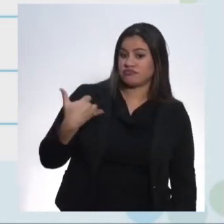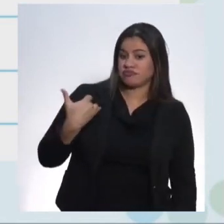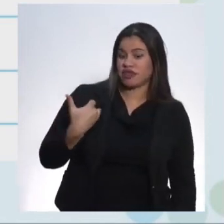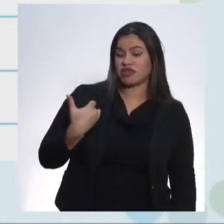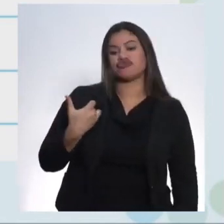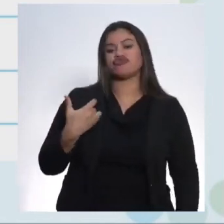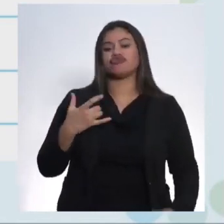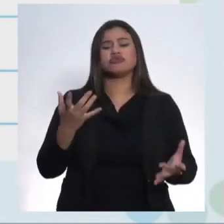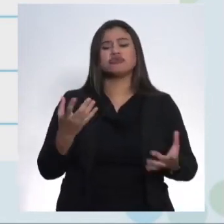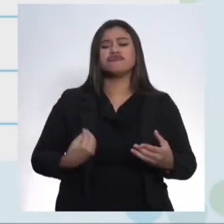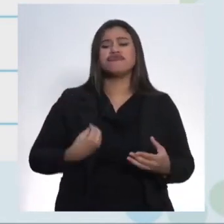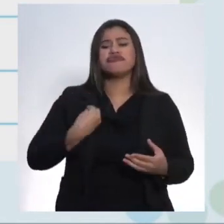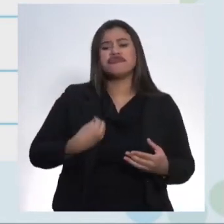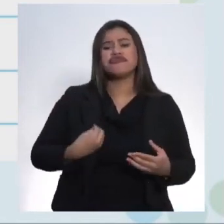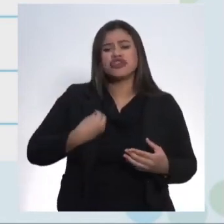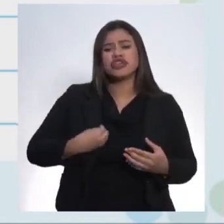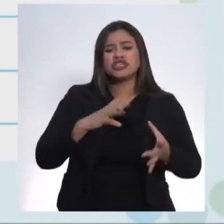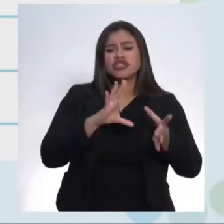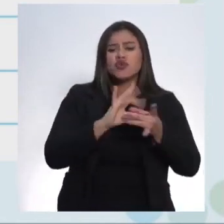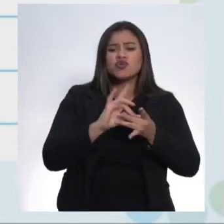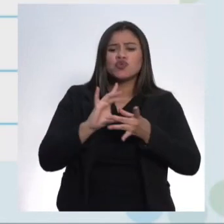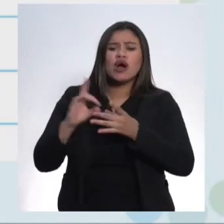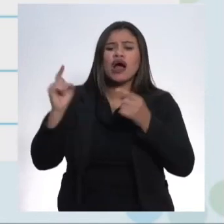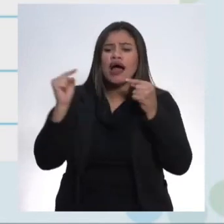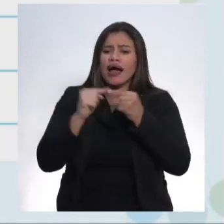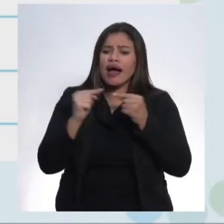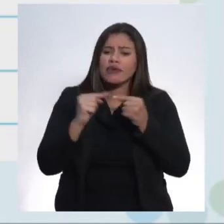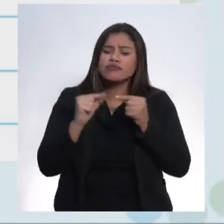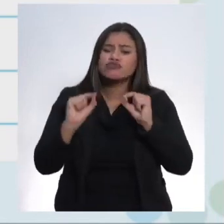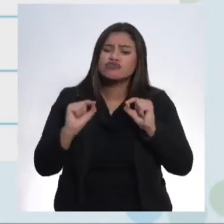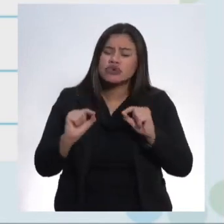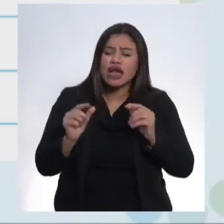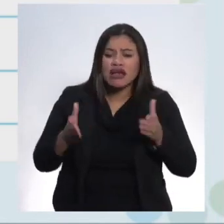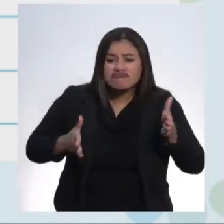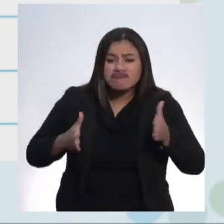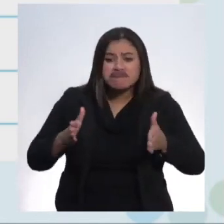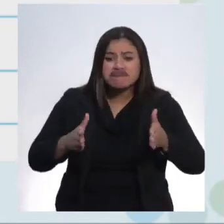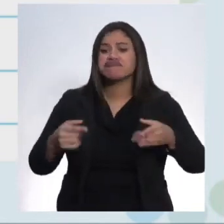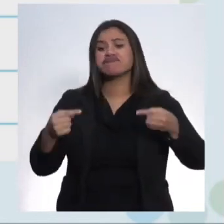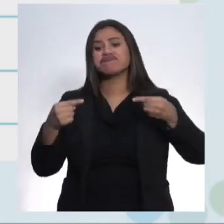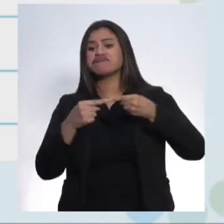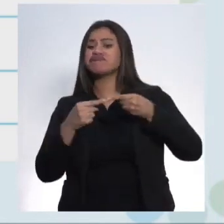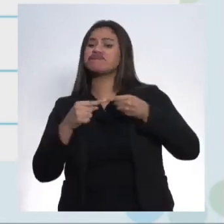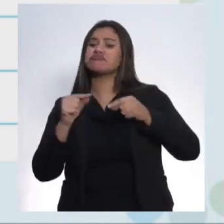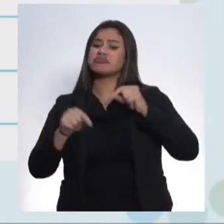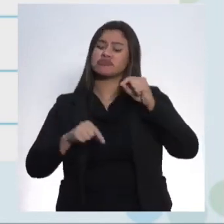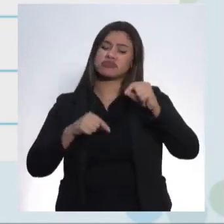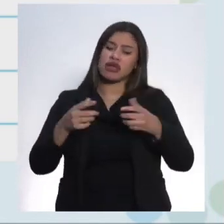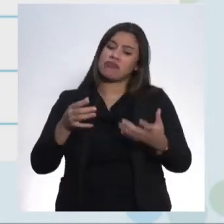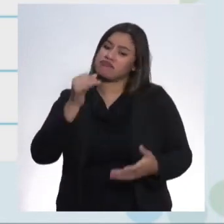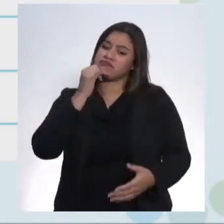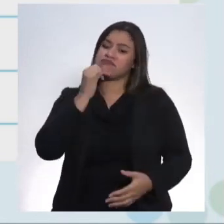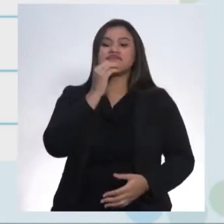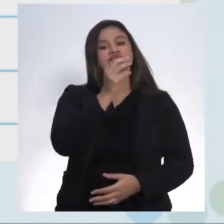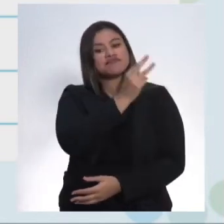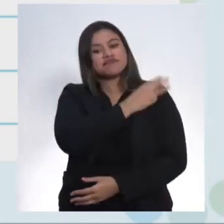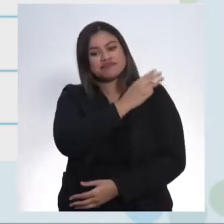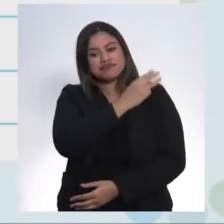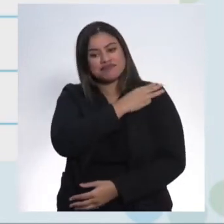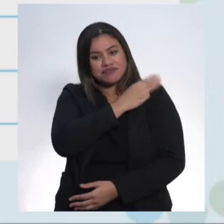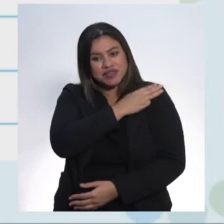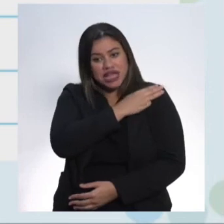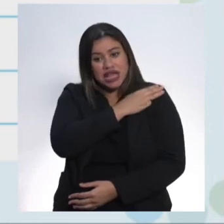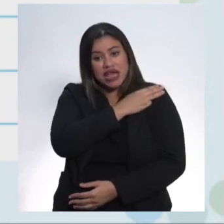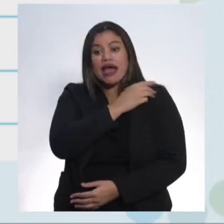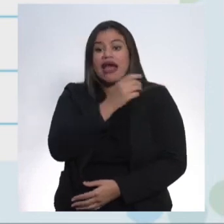o contexto, qual que é a situação dessa pessoa nesse momento, né? Uma pessoa que esteja lá finalizando o ensino médio, esteja com dúvidas,